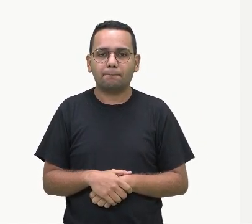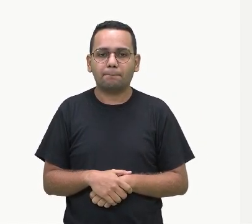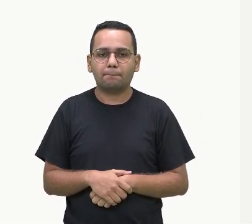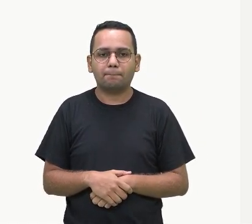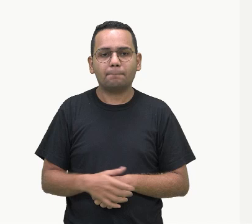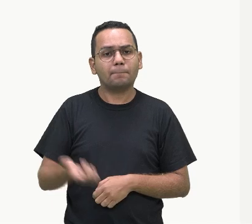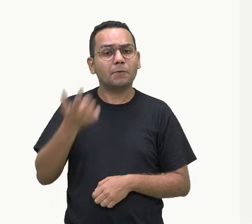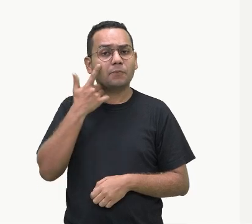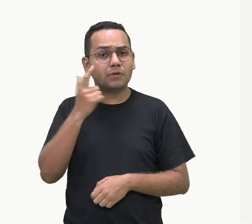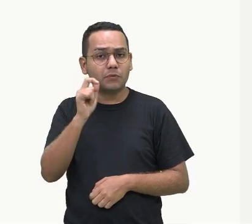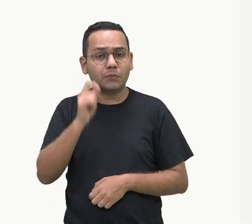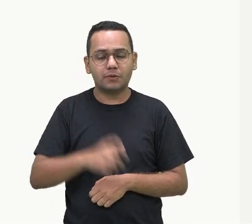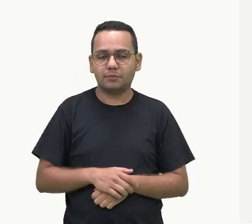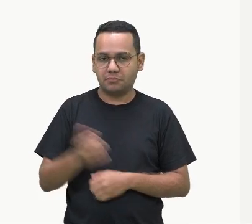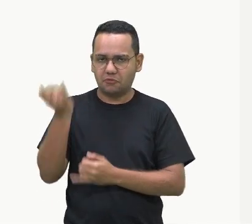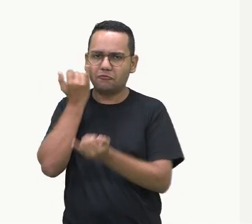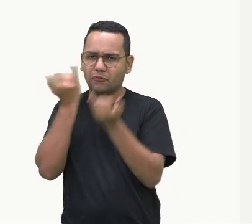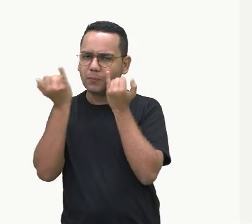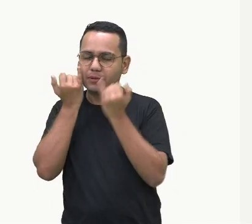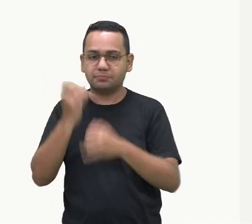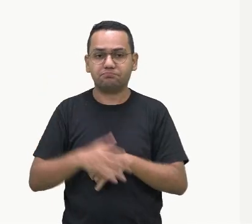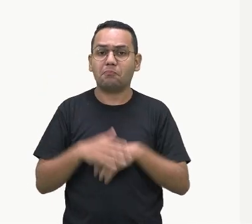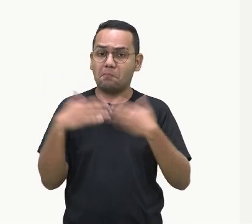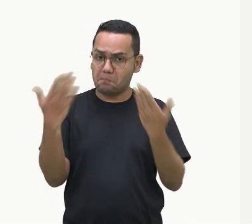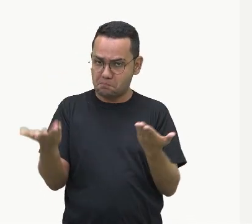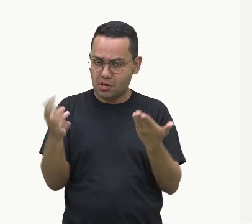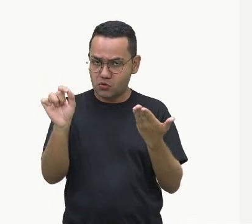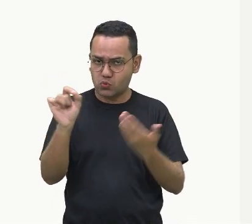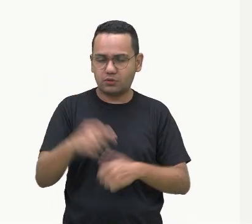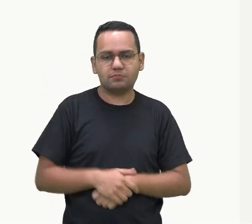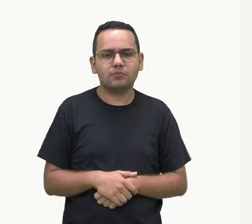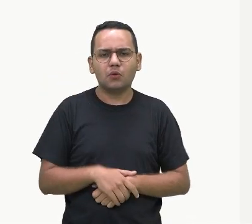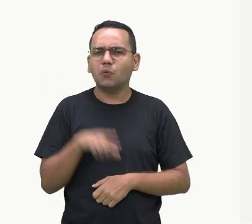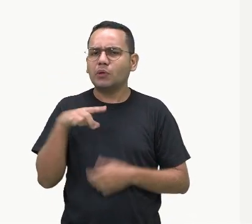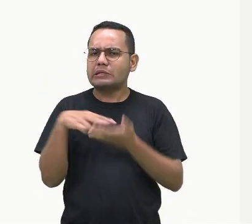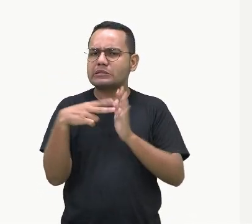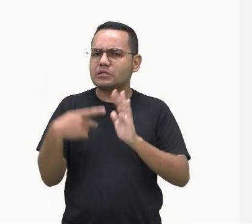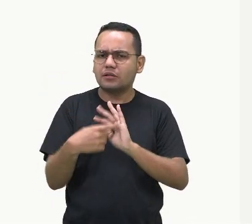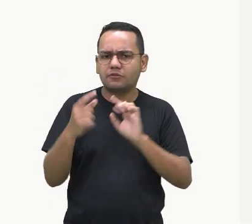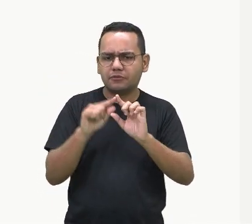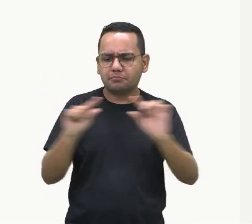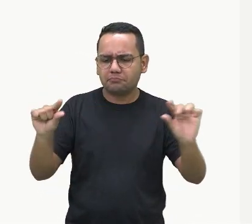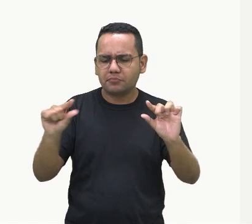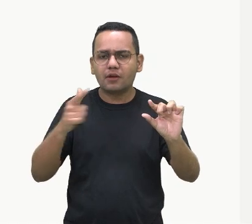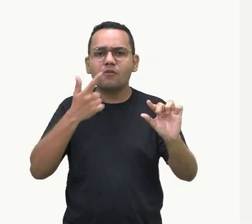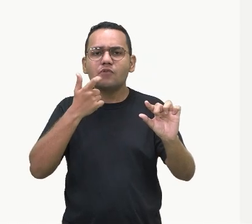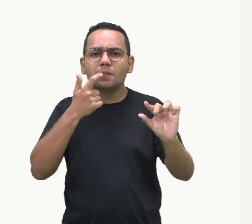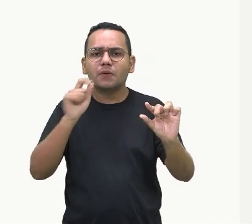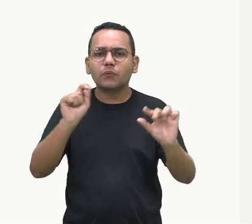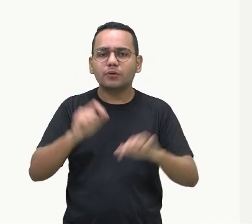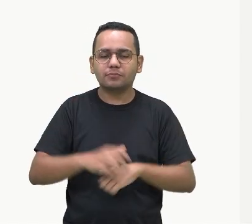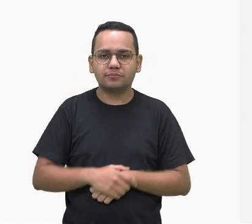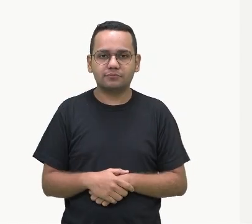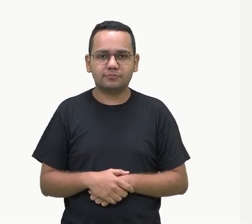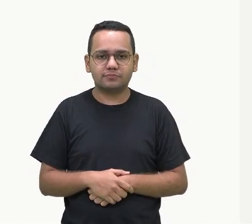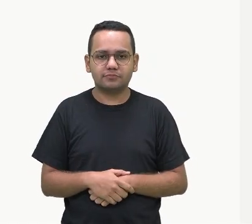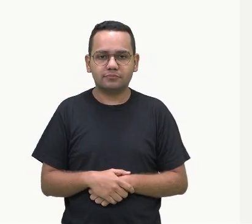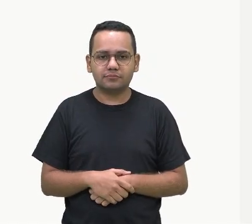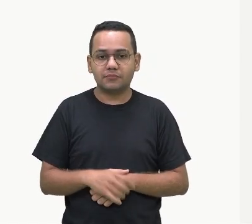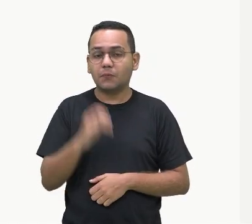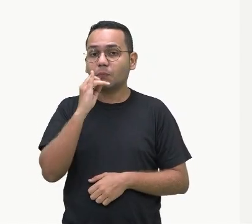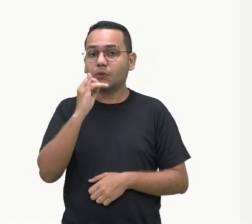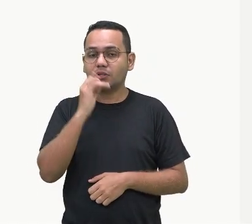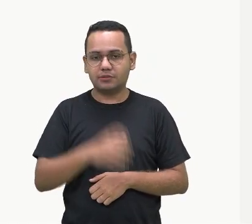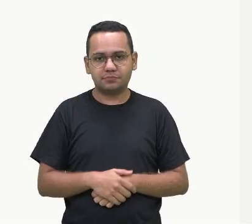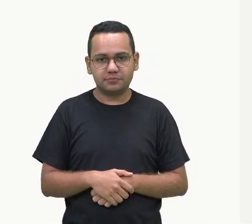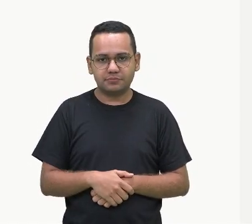algumas informações. Um feixe de paralelas. O que é um feixe de paralelas? É quando a gente tem, ó,